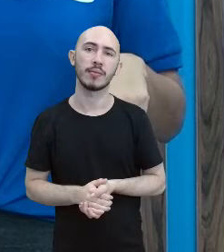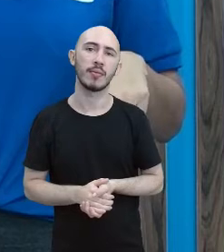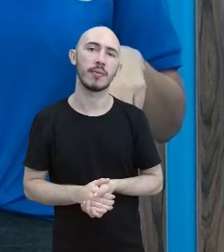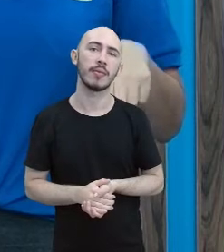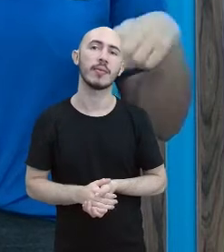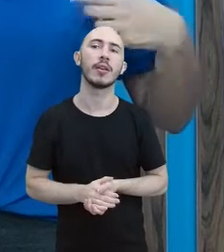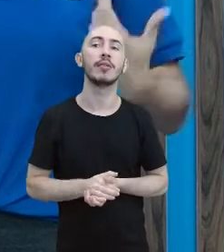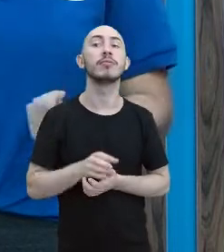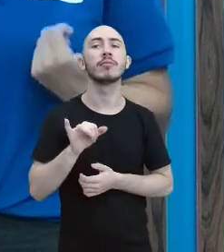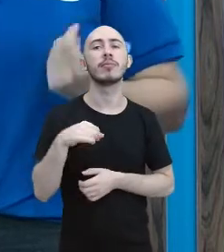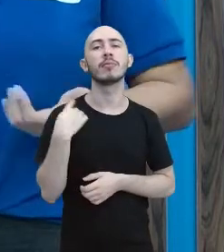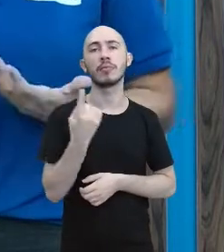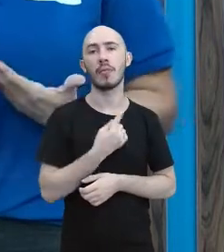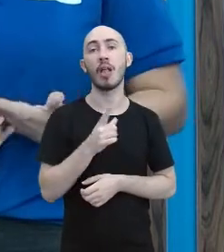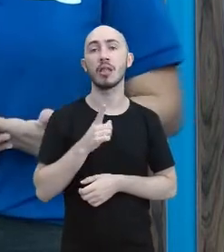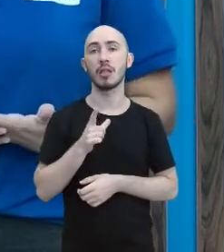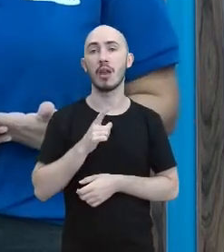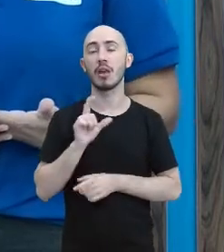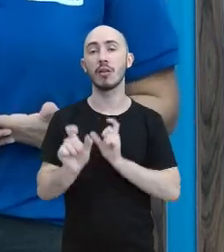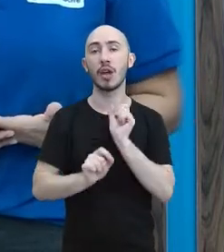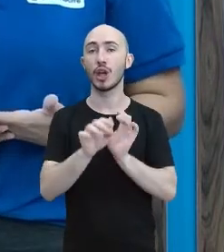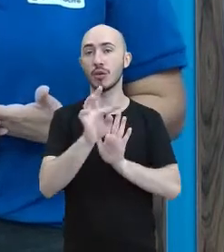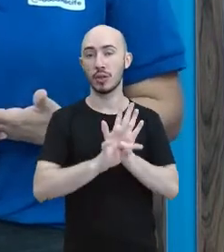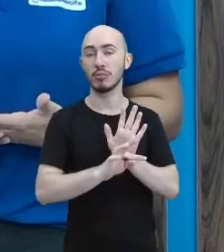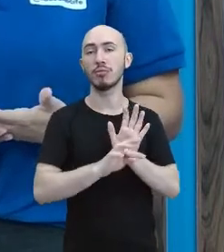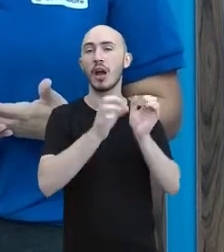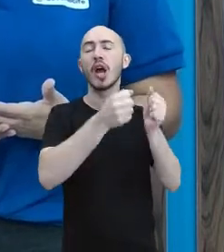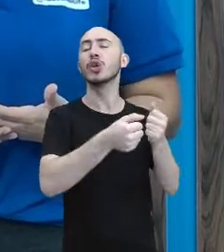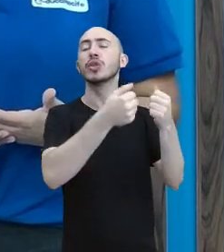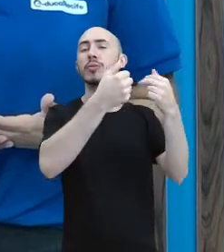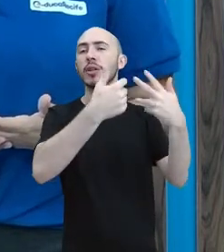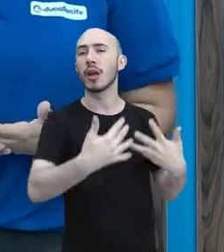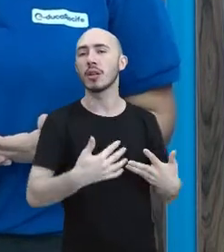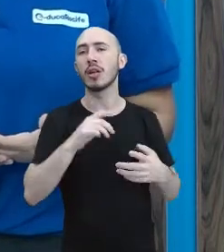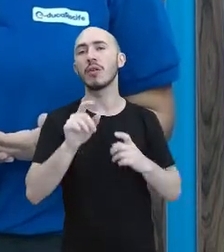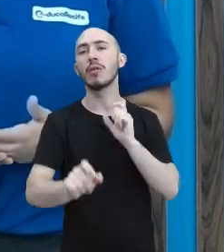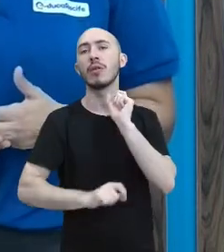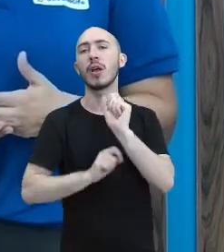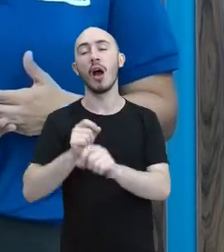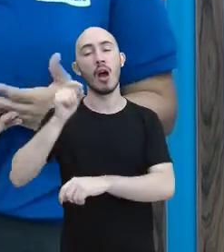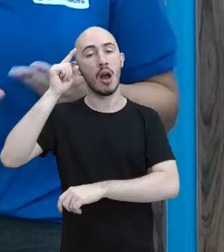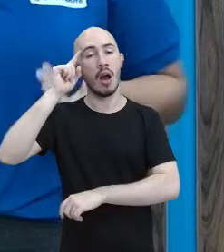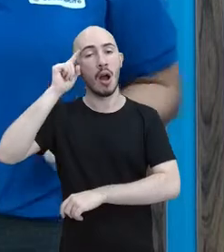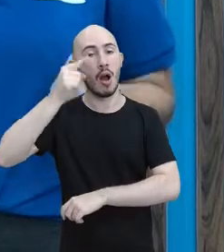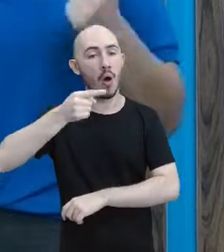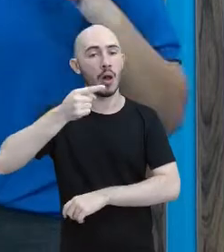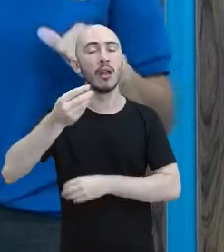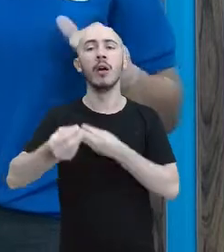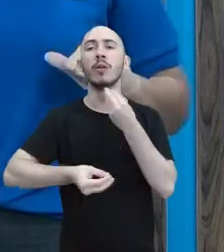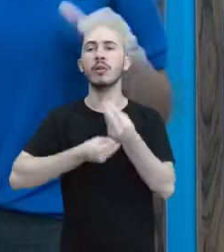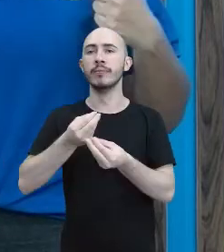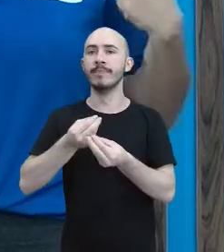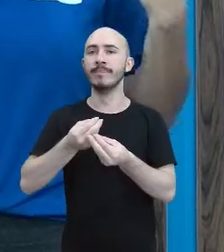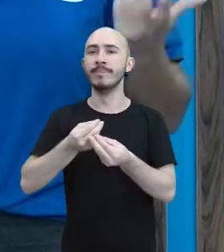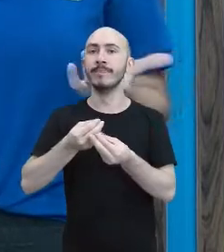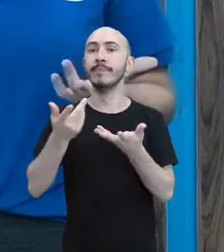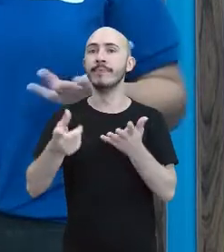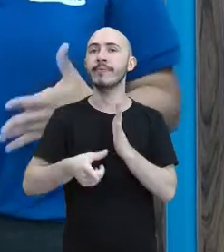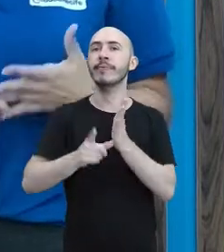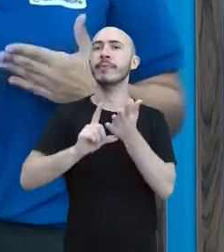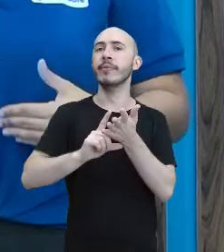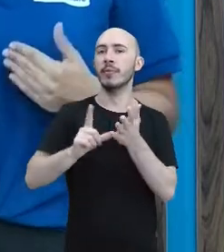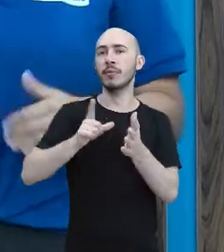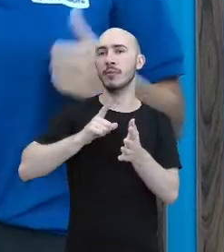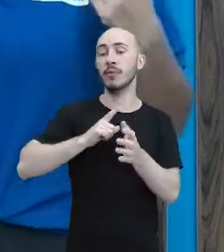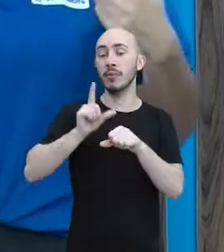tem essa situação com o dissertativo, é quando a ordem ela vem precedida de uma argumentação, ela